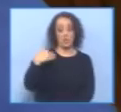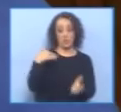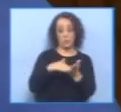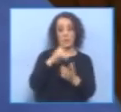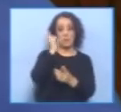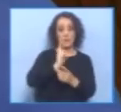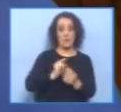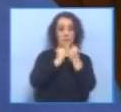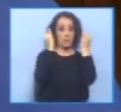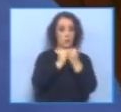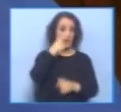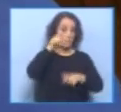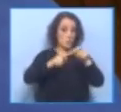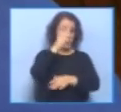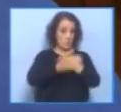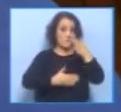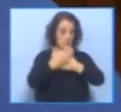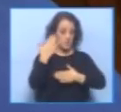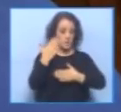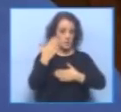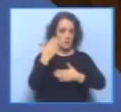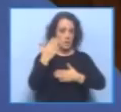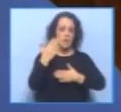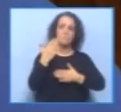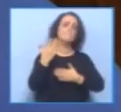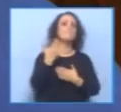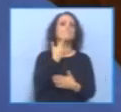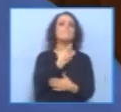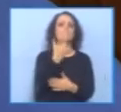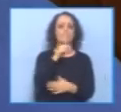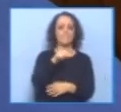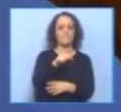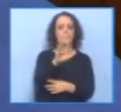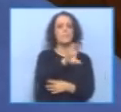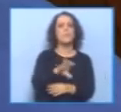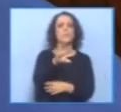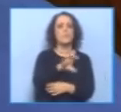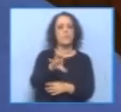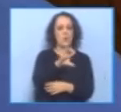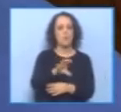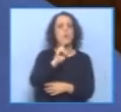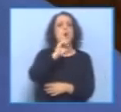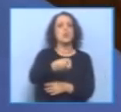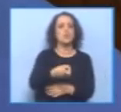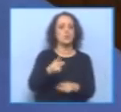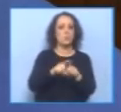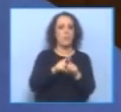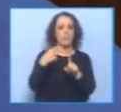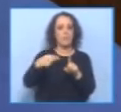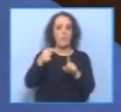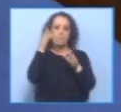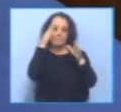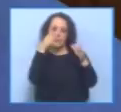Dia Internacional das Pessoas com Deficiência. De que forma é que há também atenção a esse